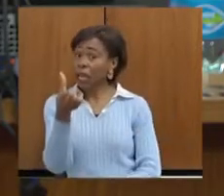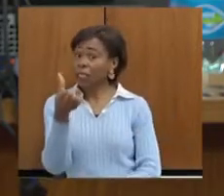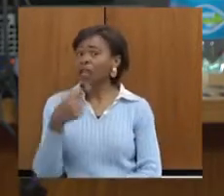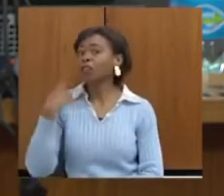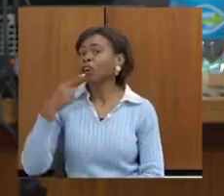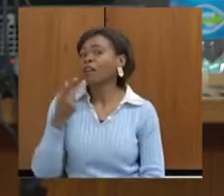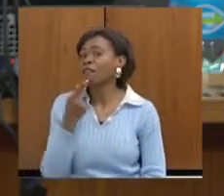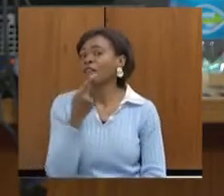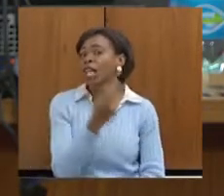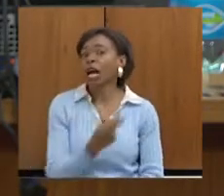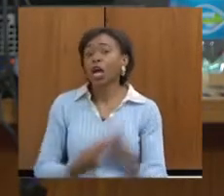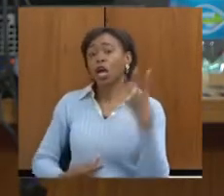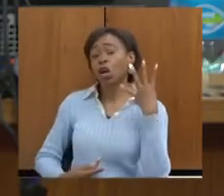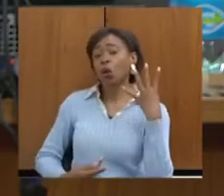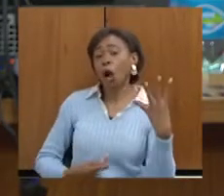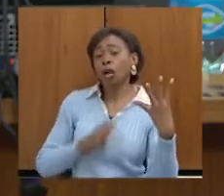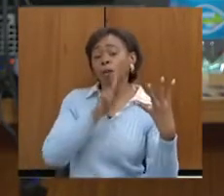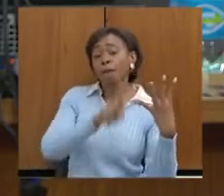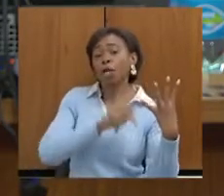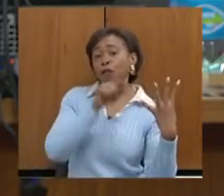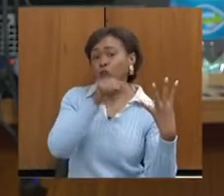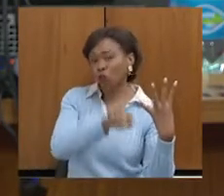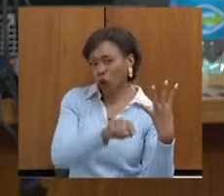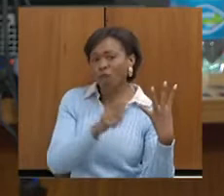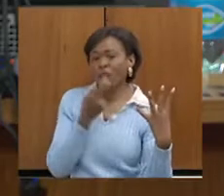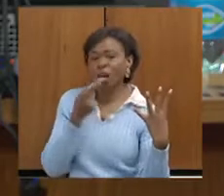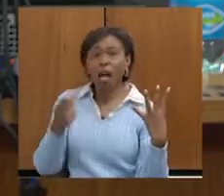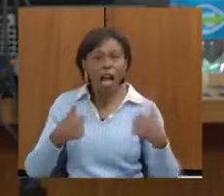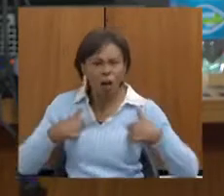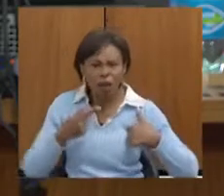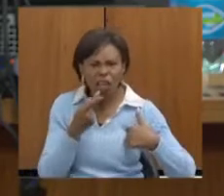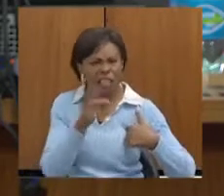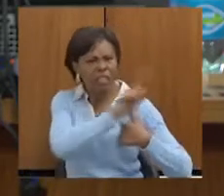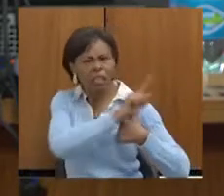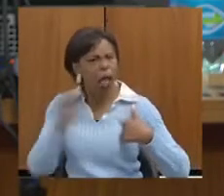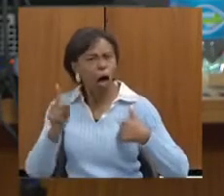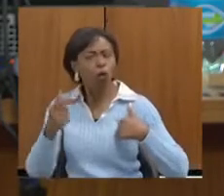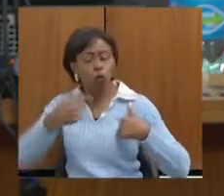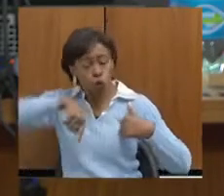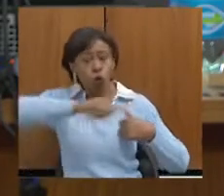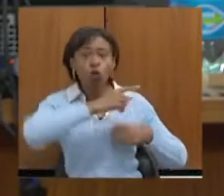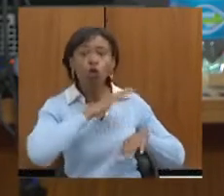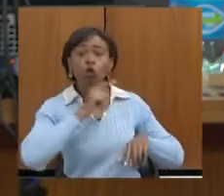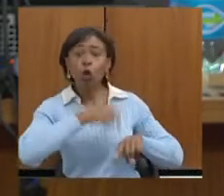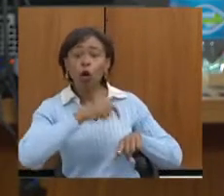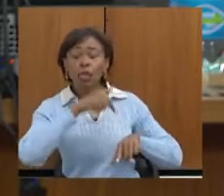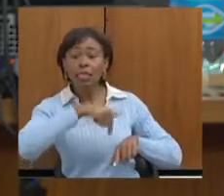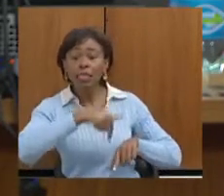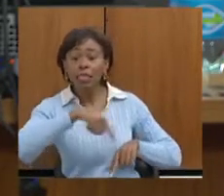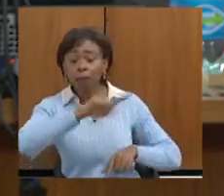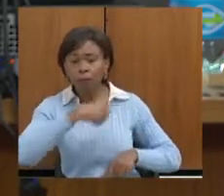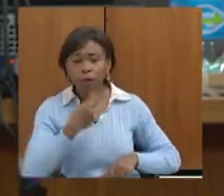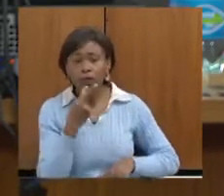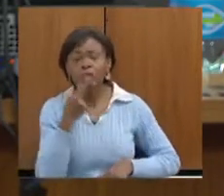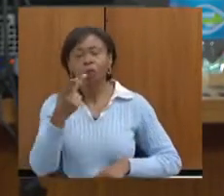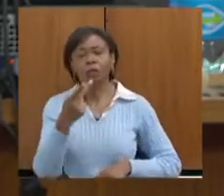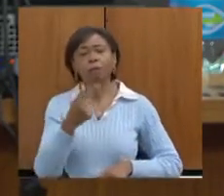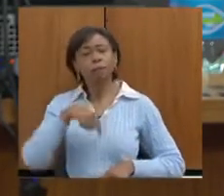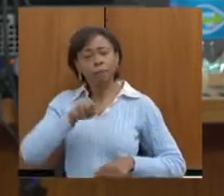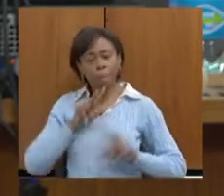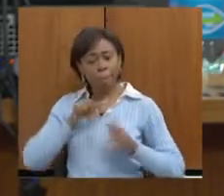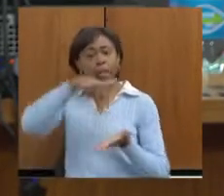vão falar e quatro atingido somente vão falar eu dei um grito quem vai falar somos nós somos nós que representamos